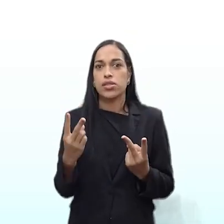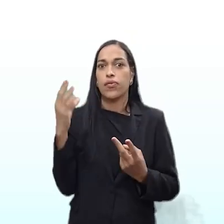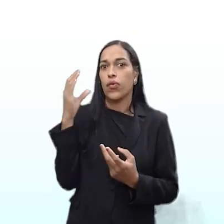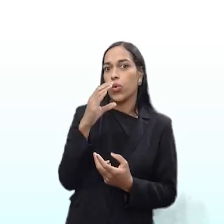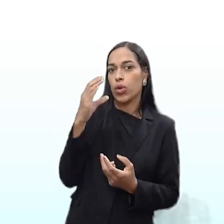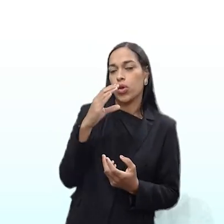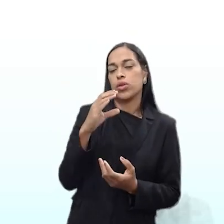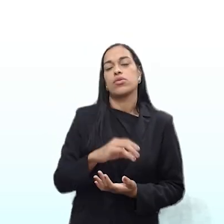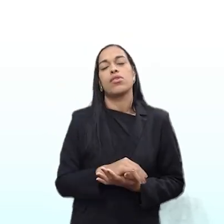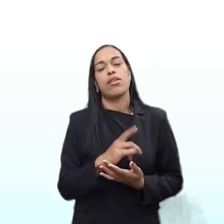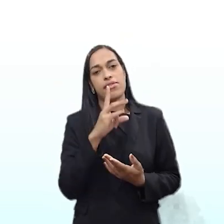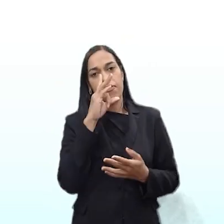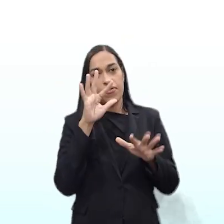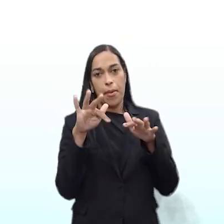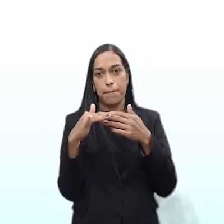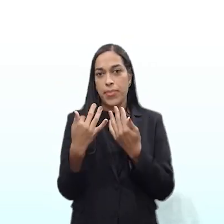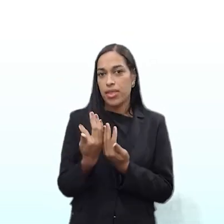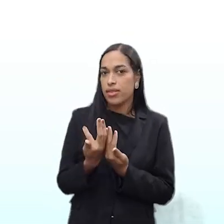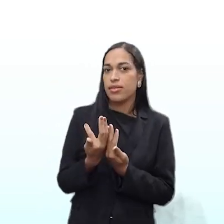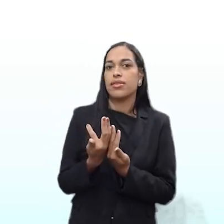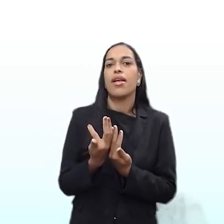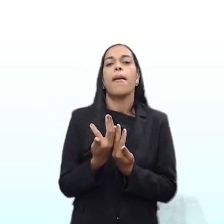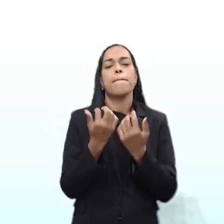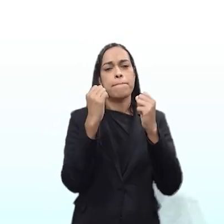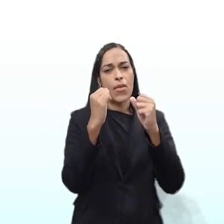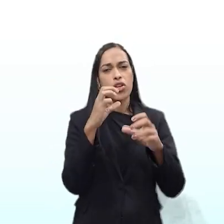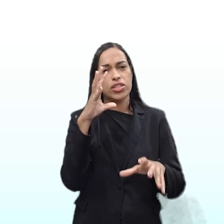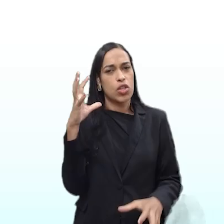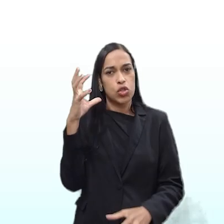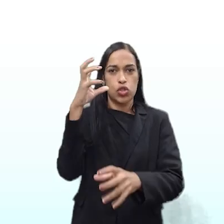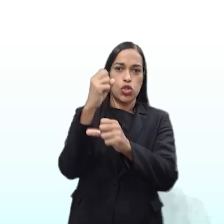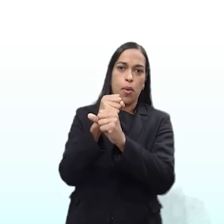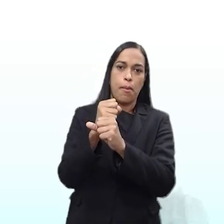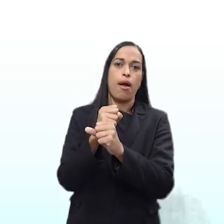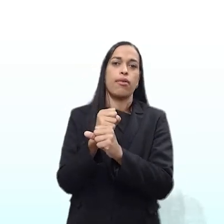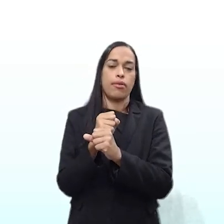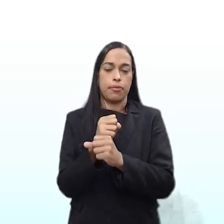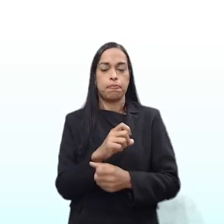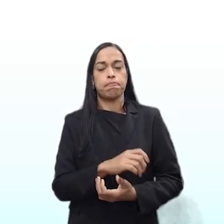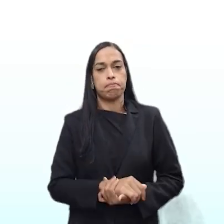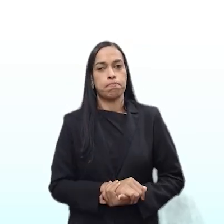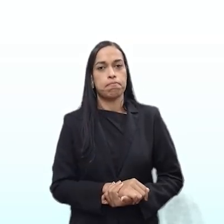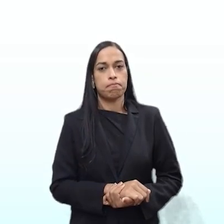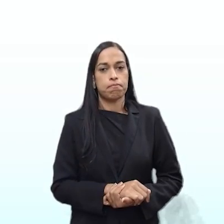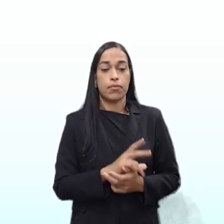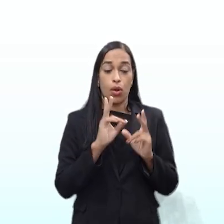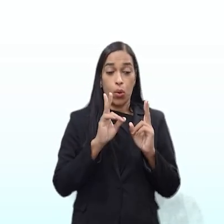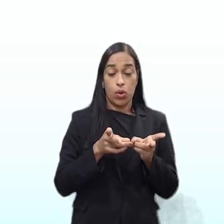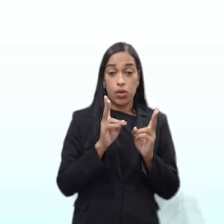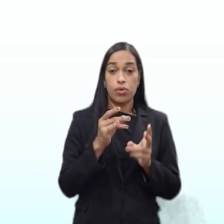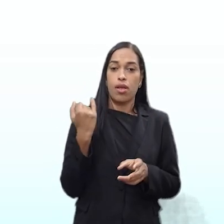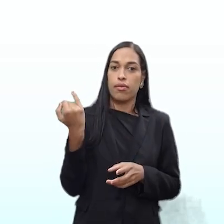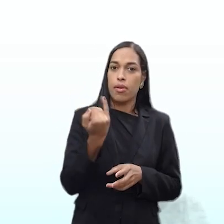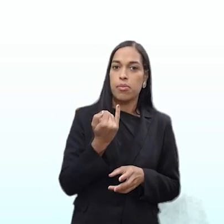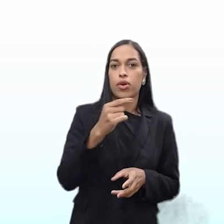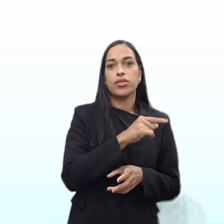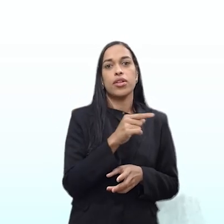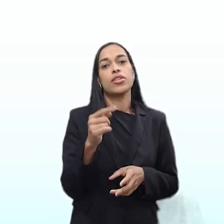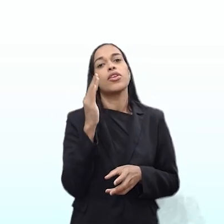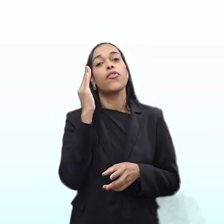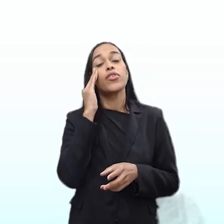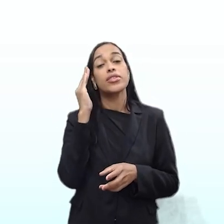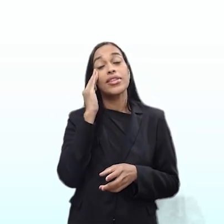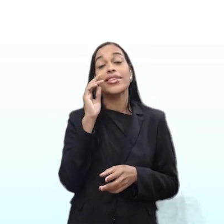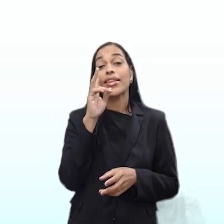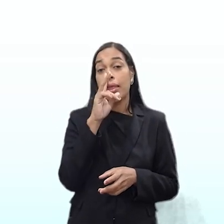das forças, elas podem ser somadas vetorialmente. Belezinha? Bom, dando sequência, é importante que você entenda que o